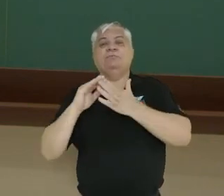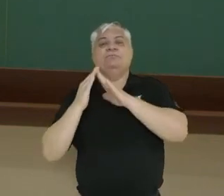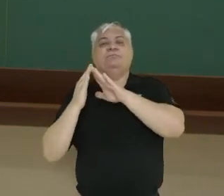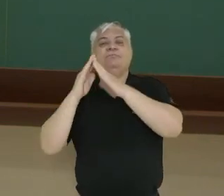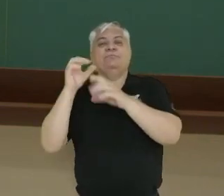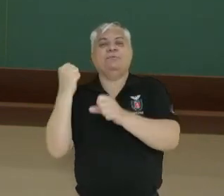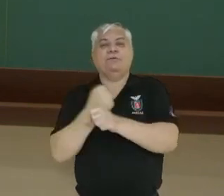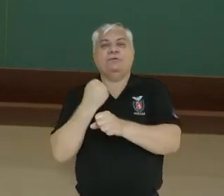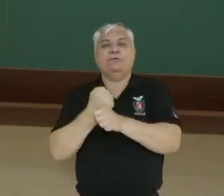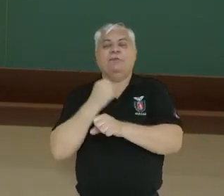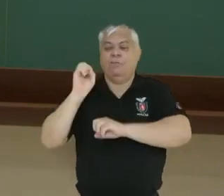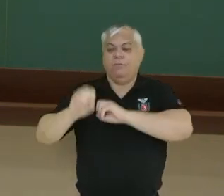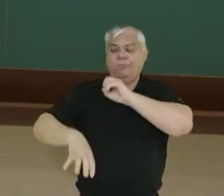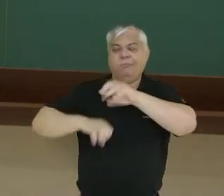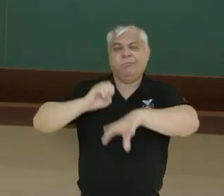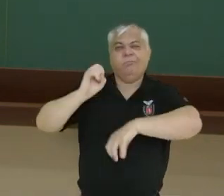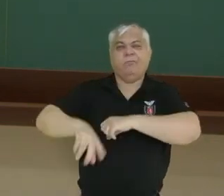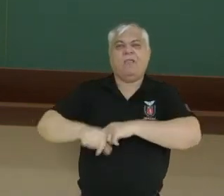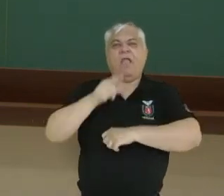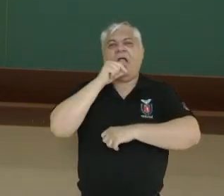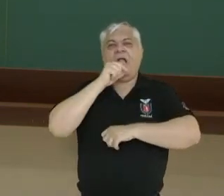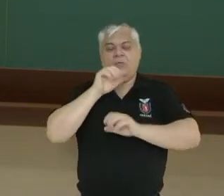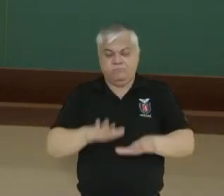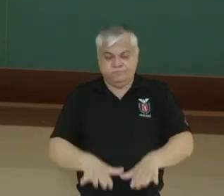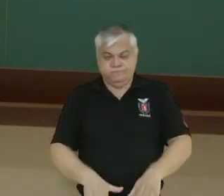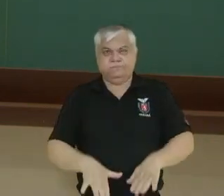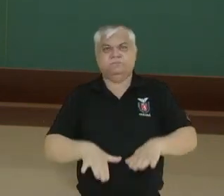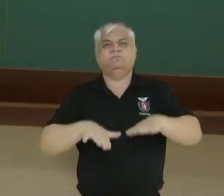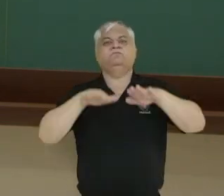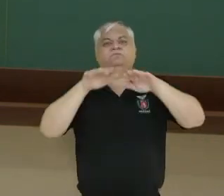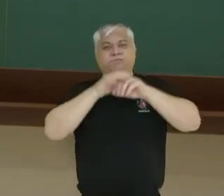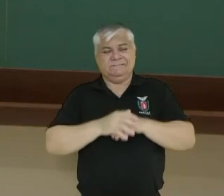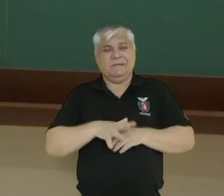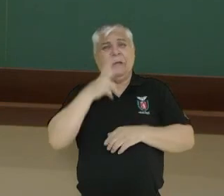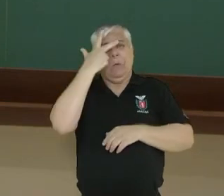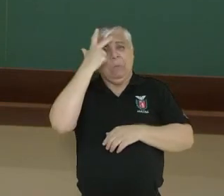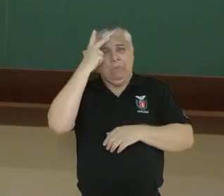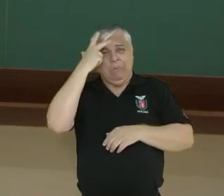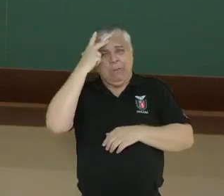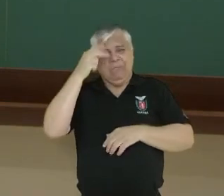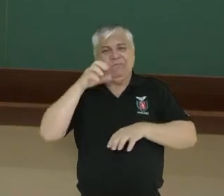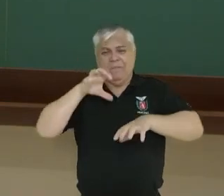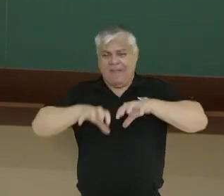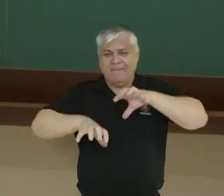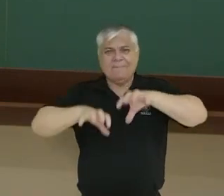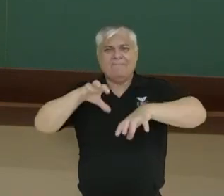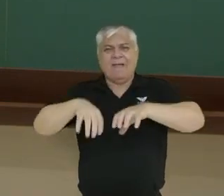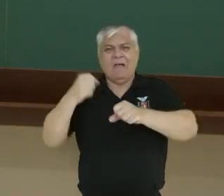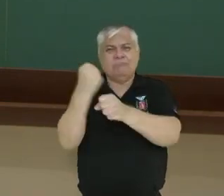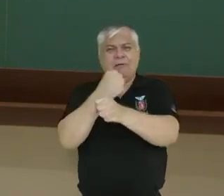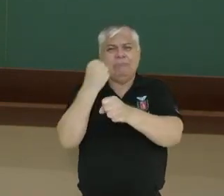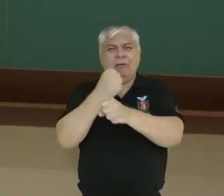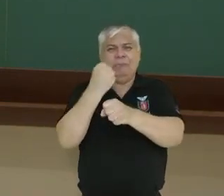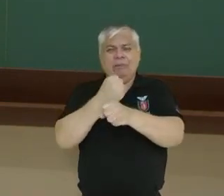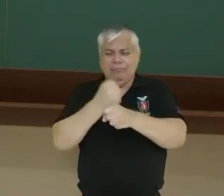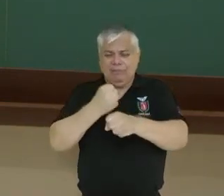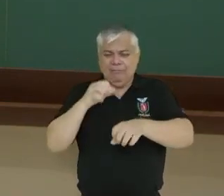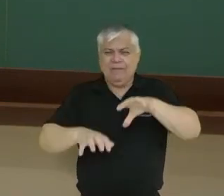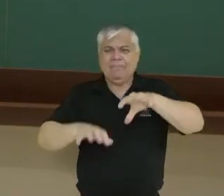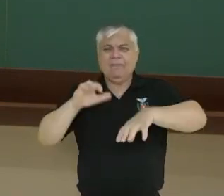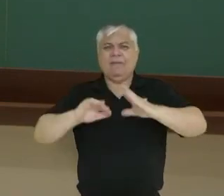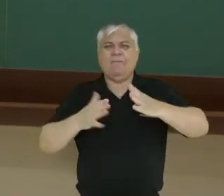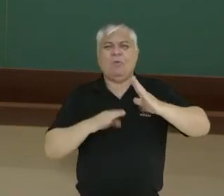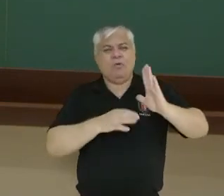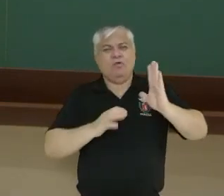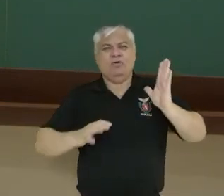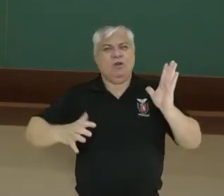como enchentes e alagamentos. As áreas ocupadas pela população, a impermeabilização do solo, ou seja,